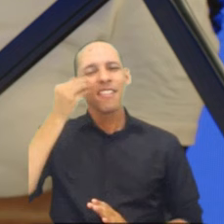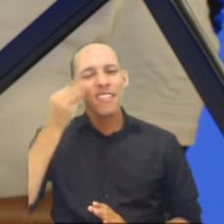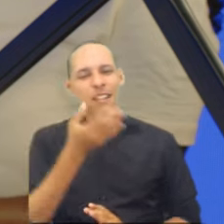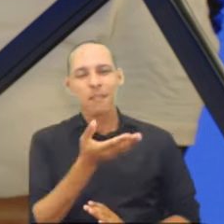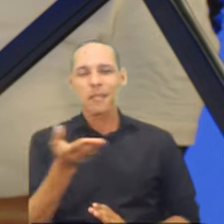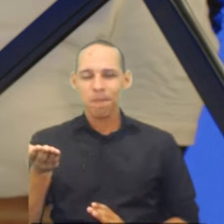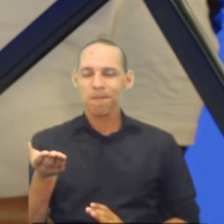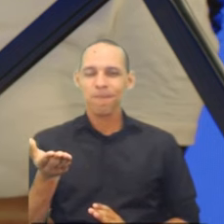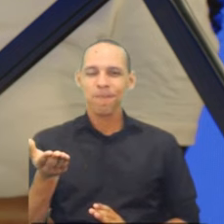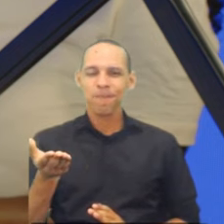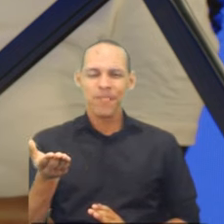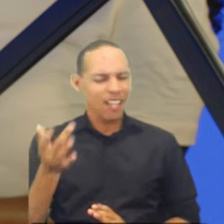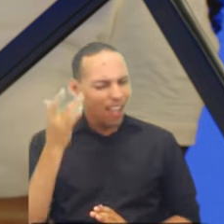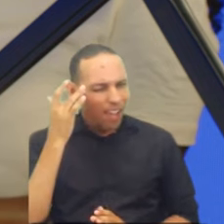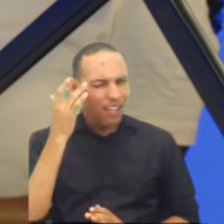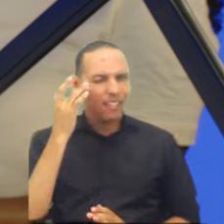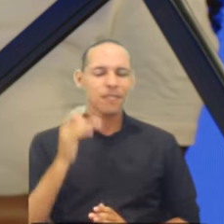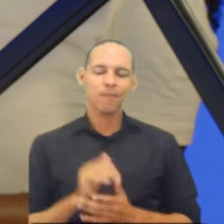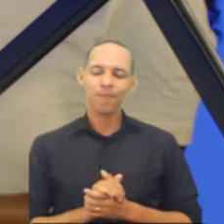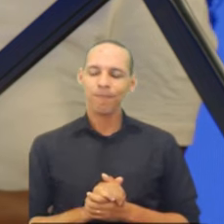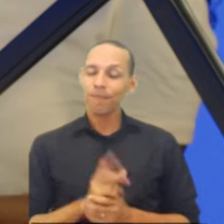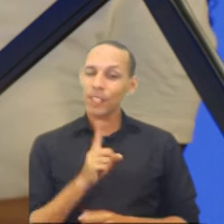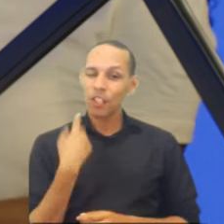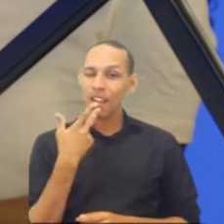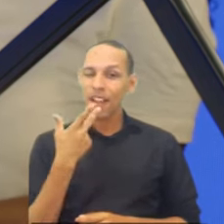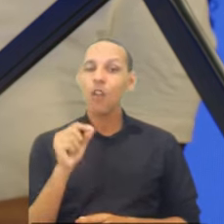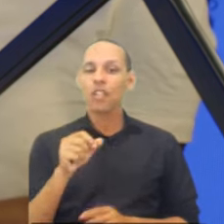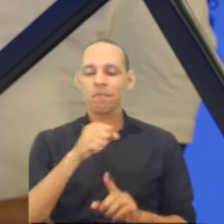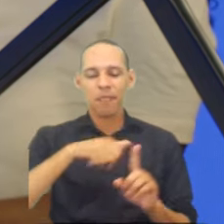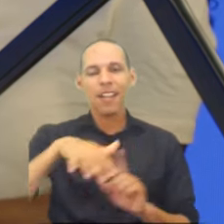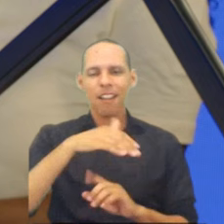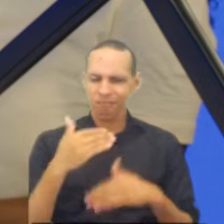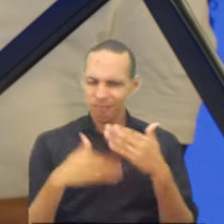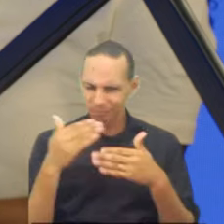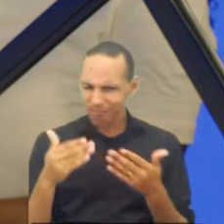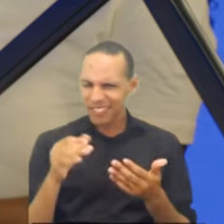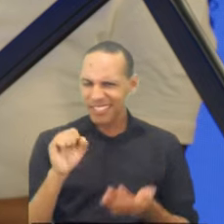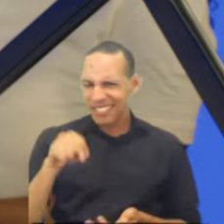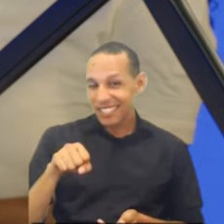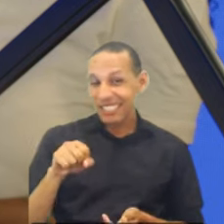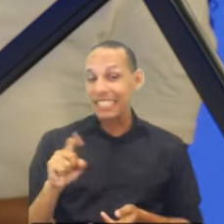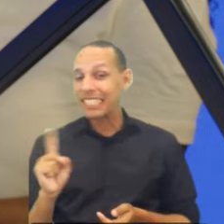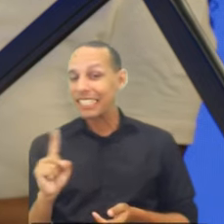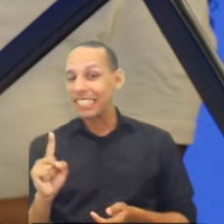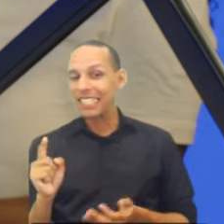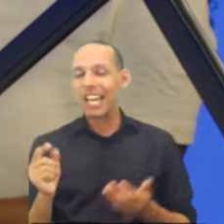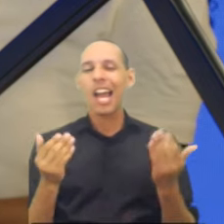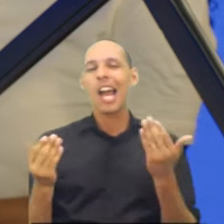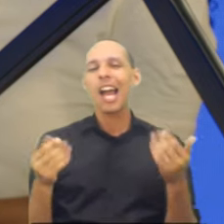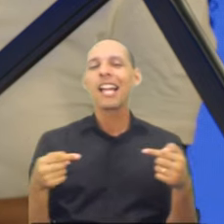vivência de vocês né vocês acham que a gente pode falar que a sociedade evoluiu em relação